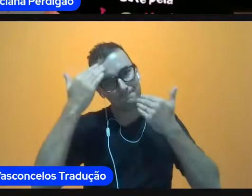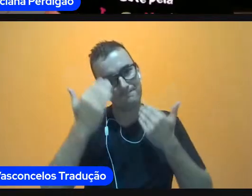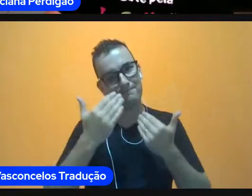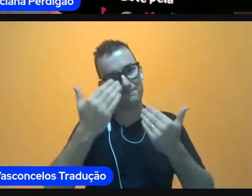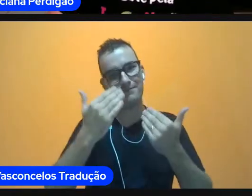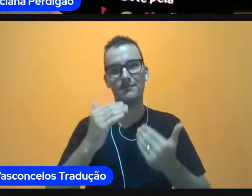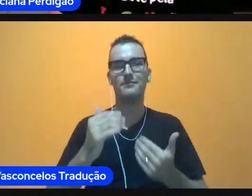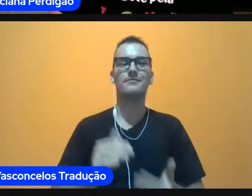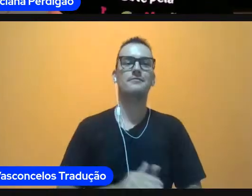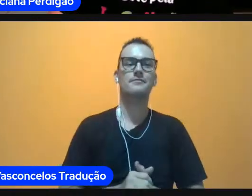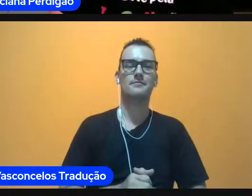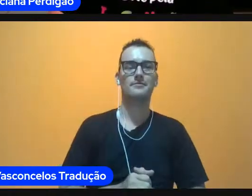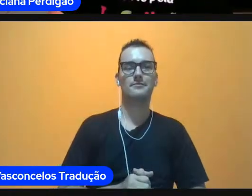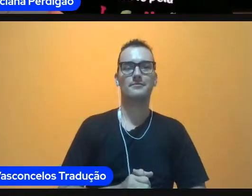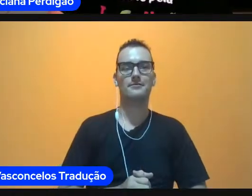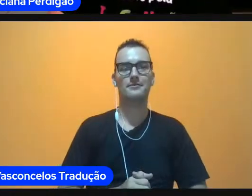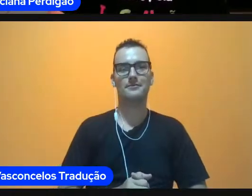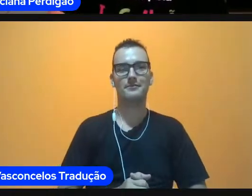Agradeço.